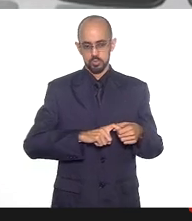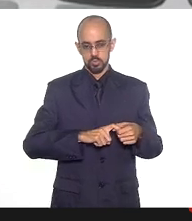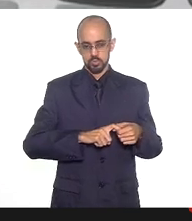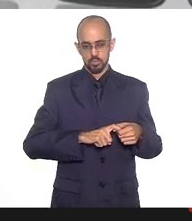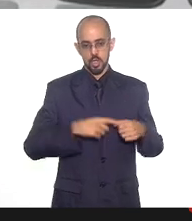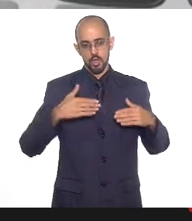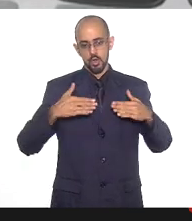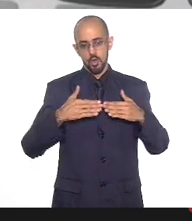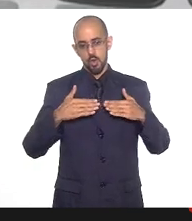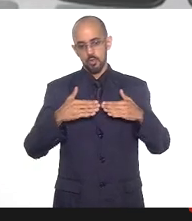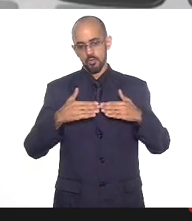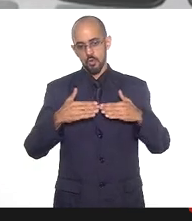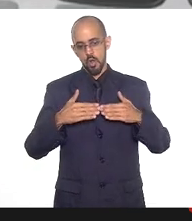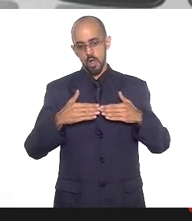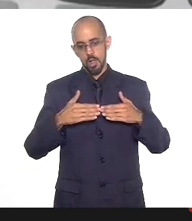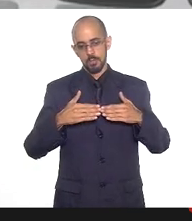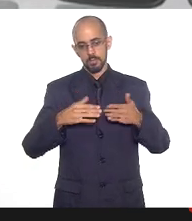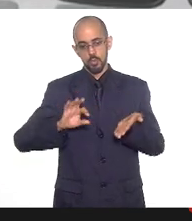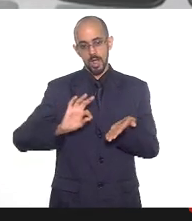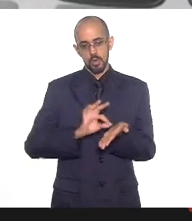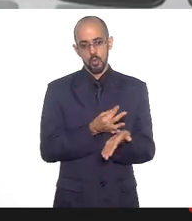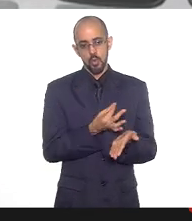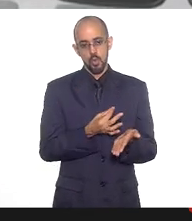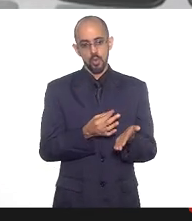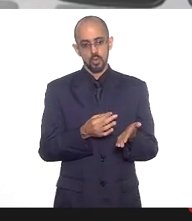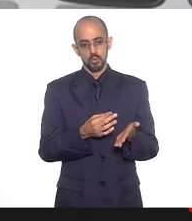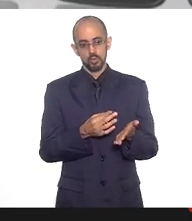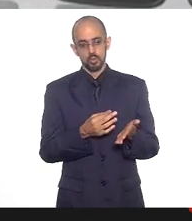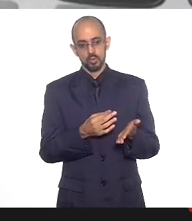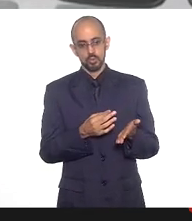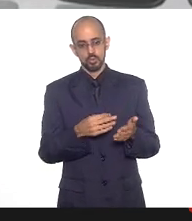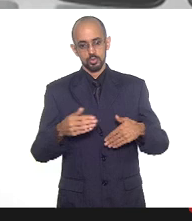conforme o acordo de individualização da produção.